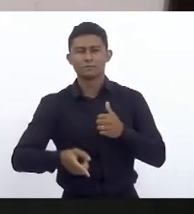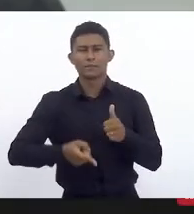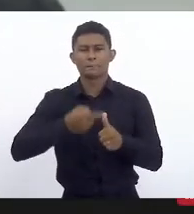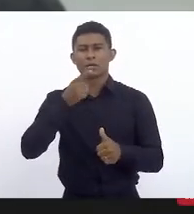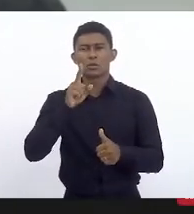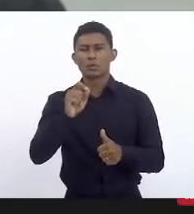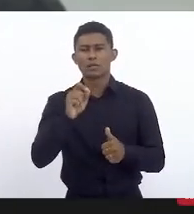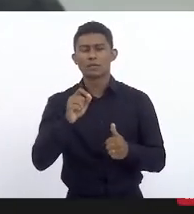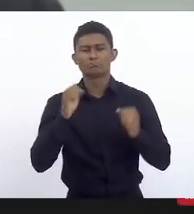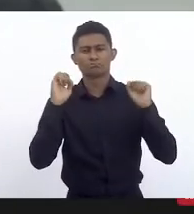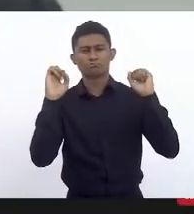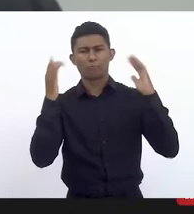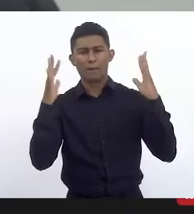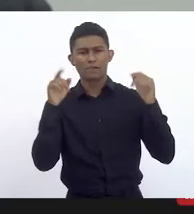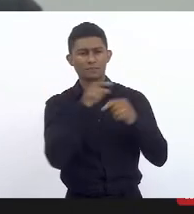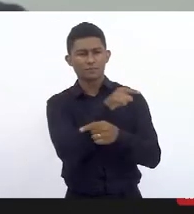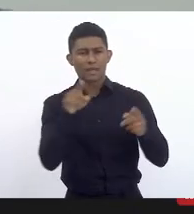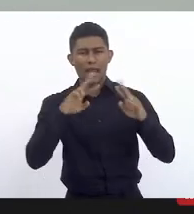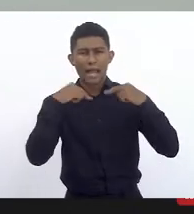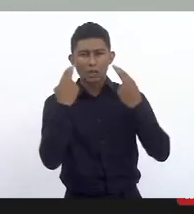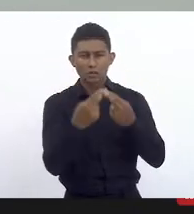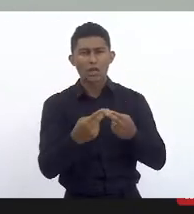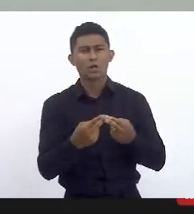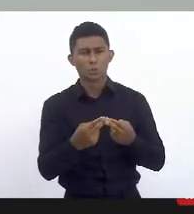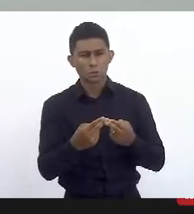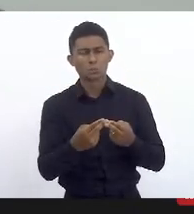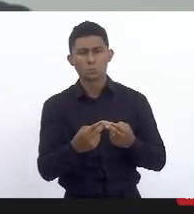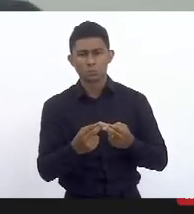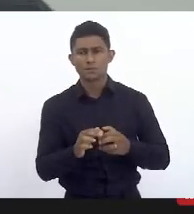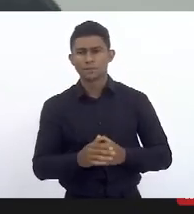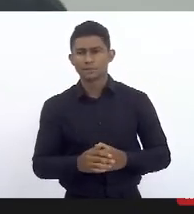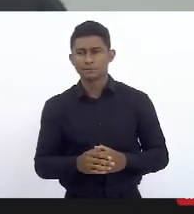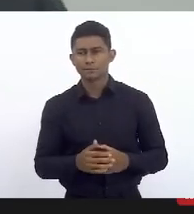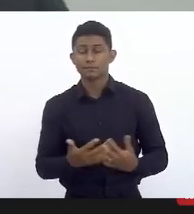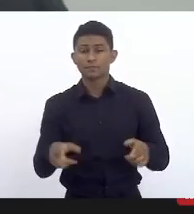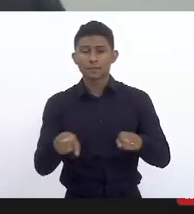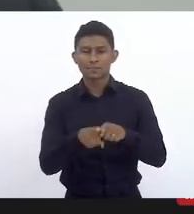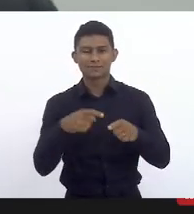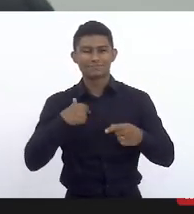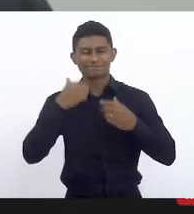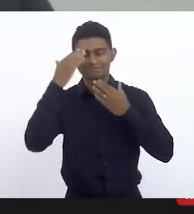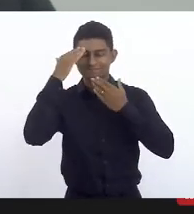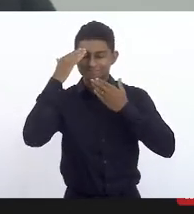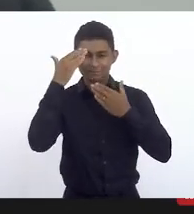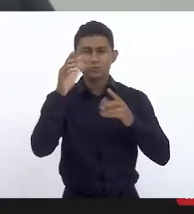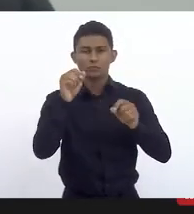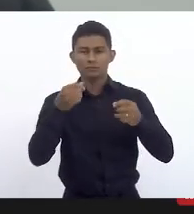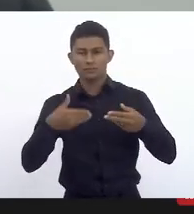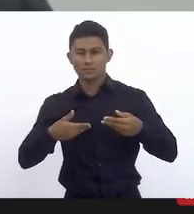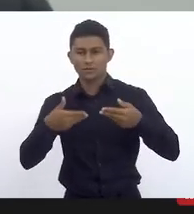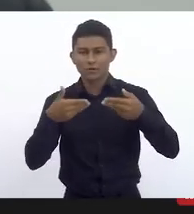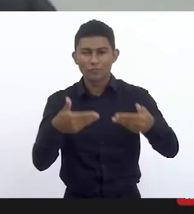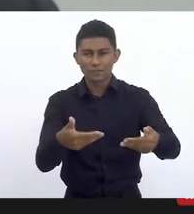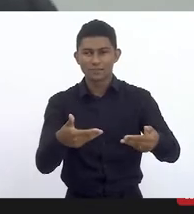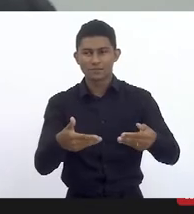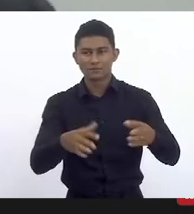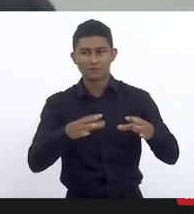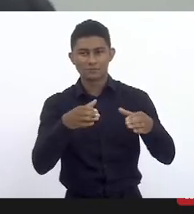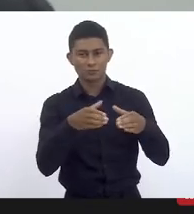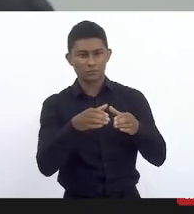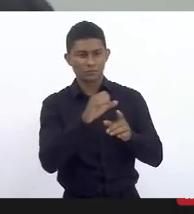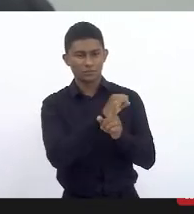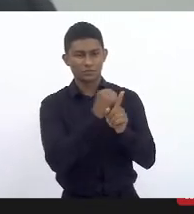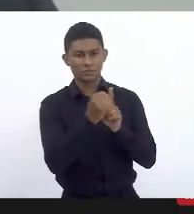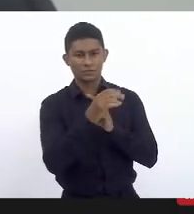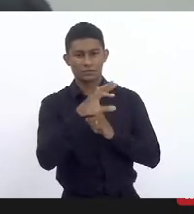iniciativa da audiência pública e agradecer pelo convite da sociedade civil a